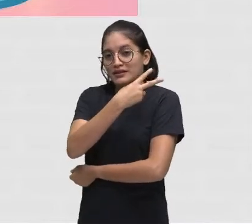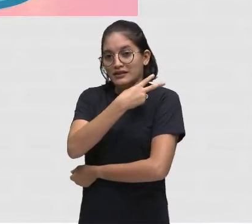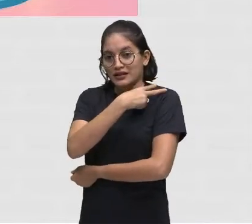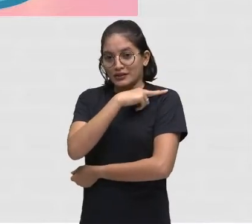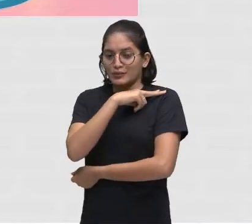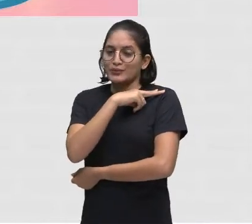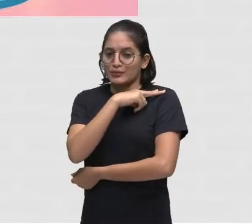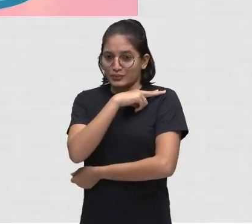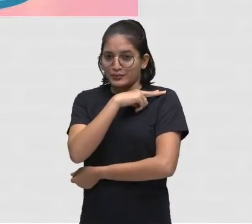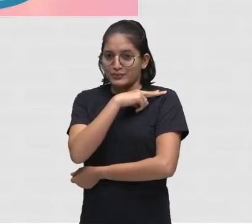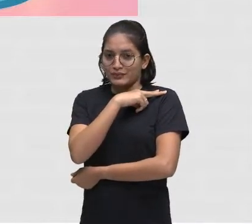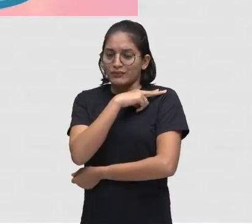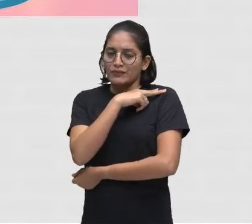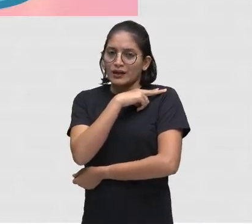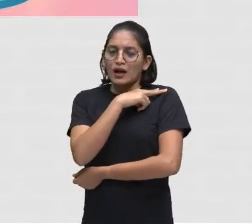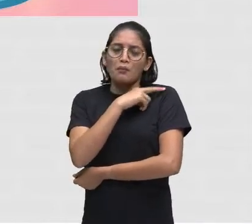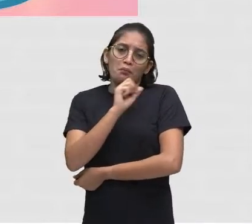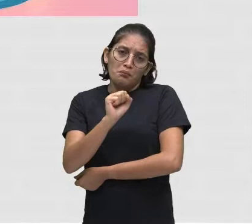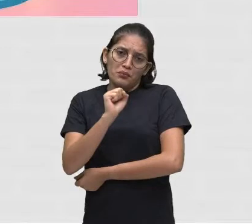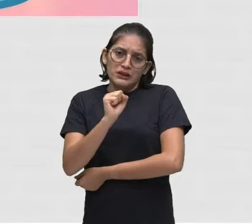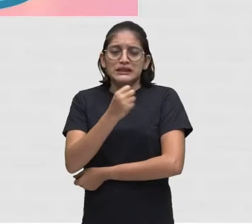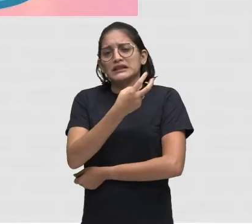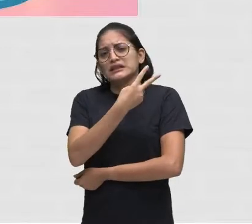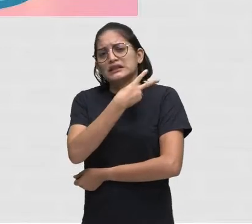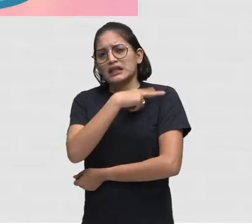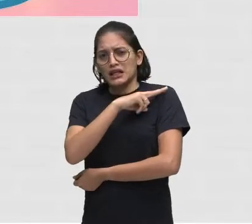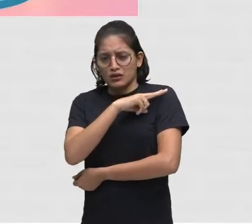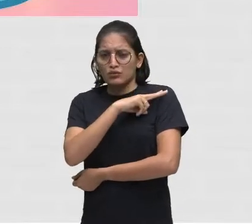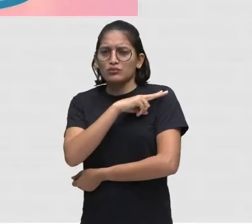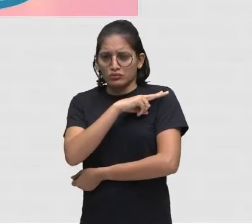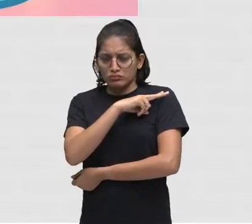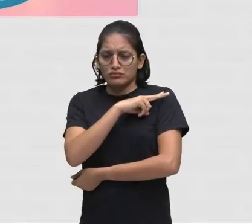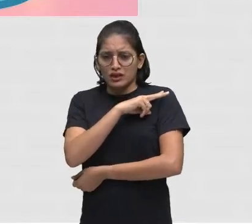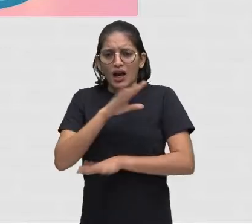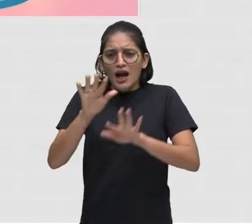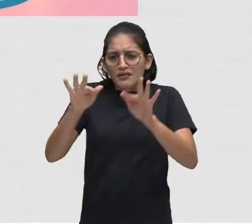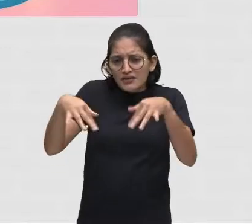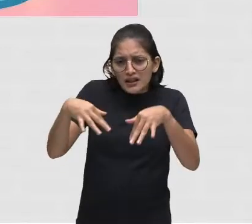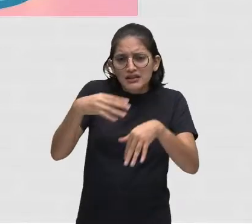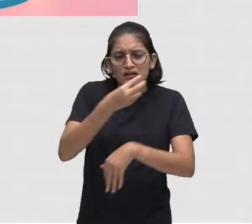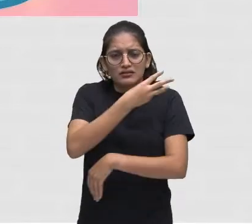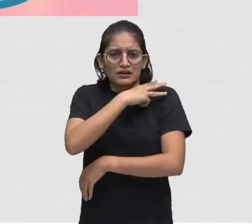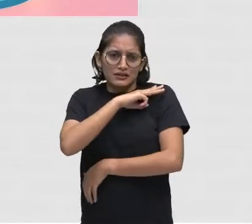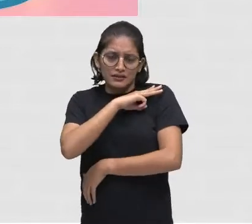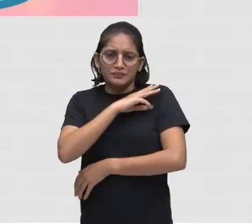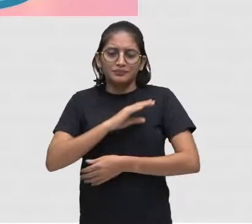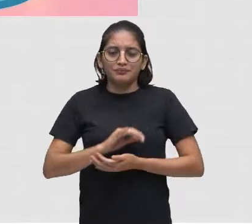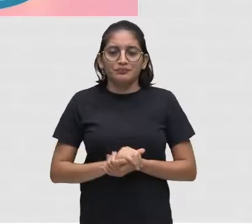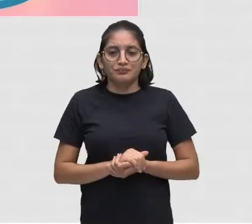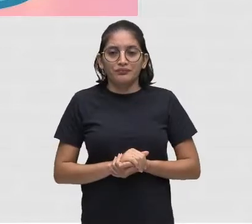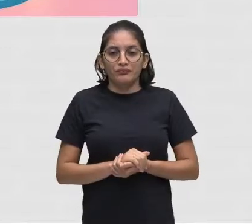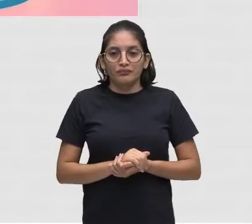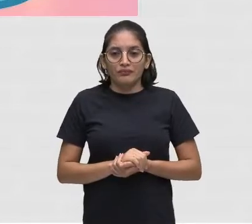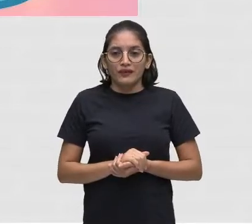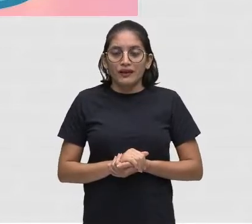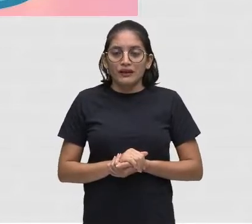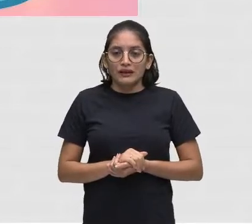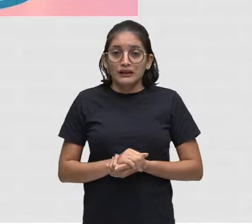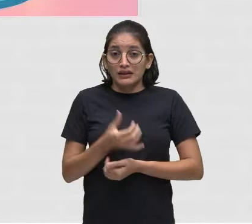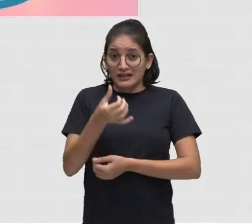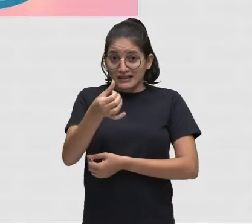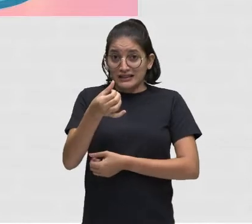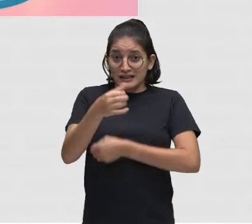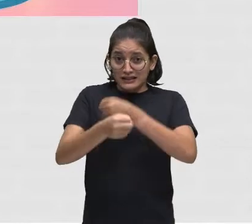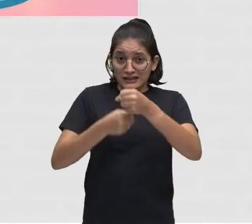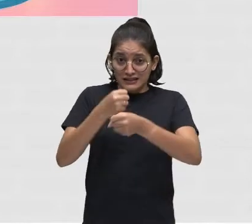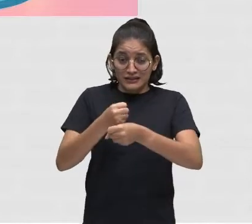vamos dizer que ele estava no 2º para o 3º ano, né? 6 anos depois, então vamos colocar, vai 6 anos lá na frente,